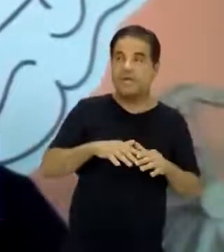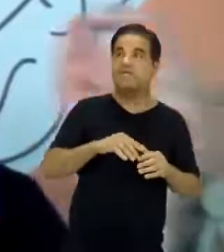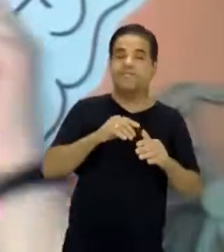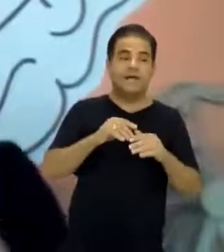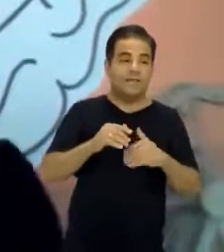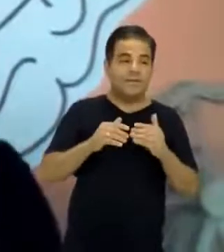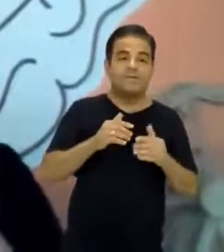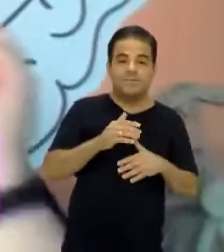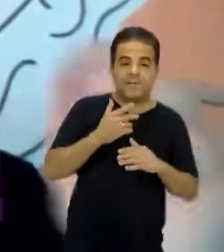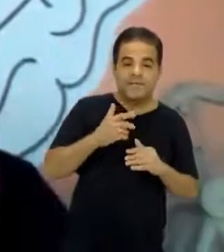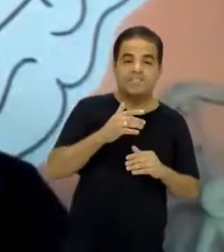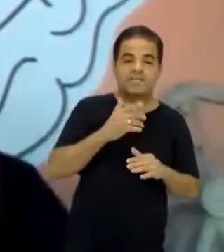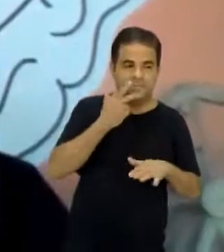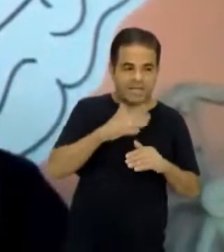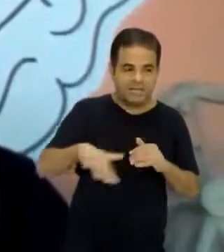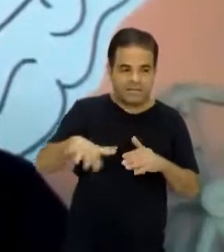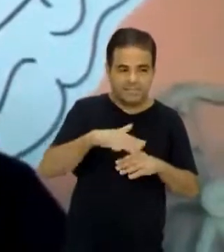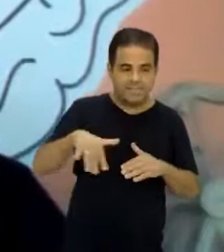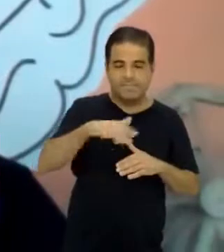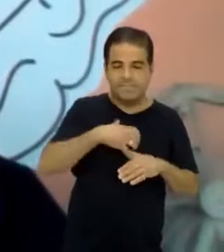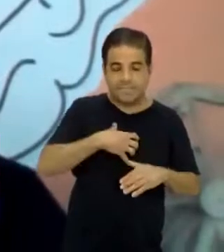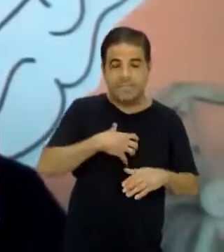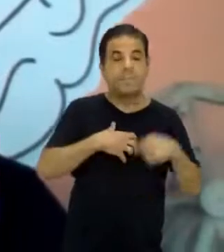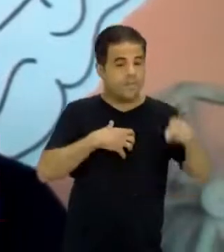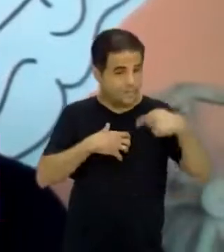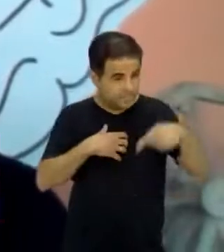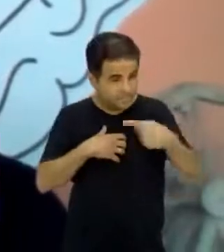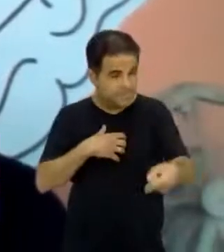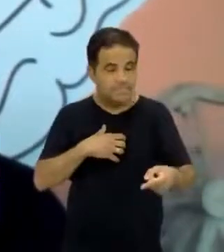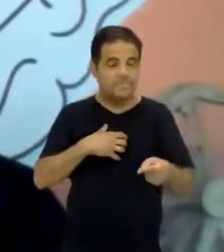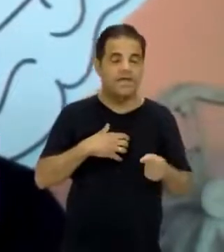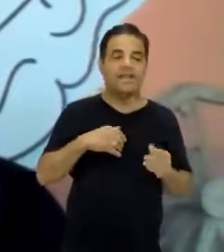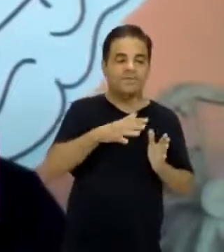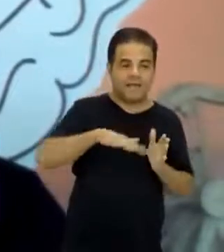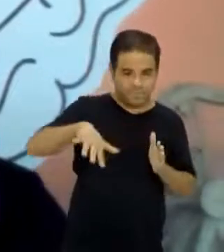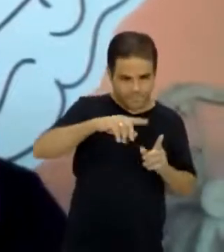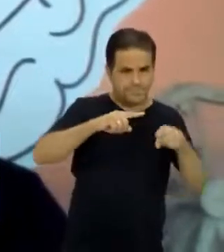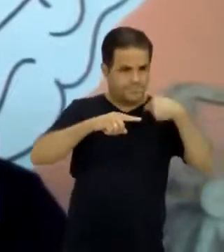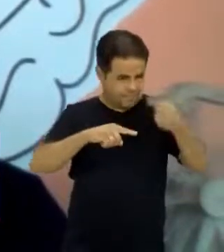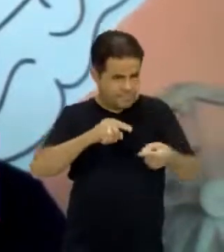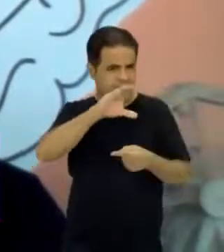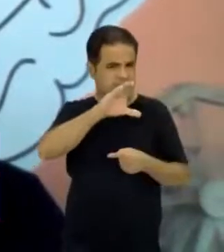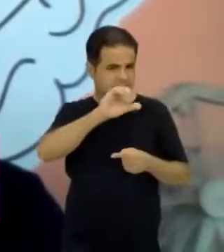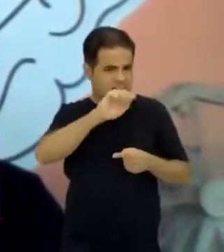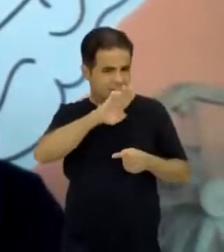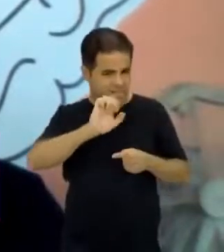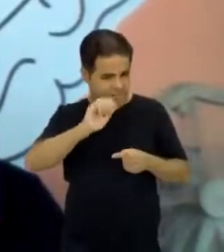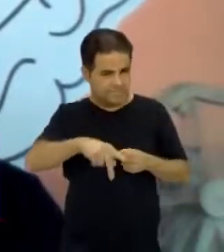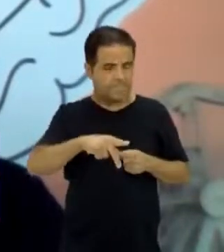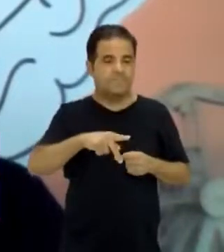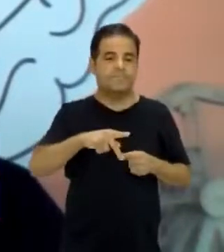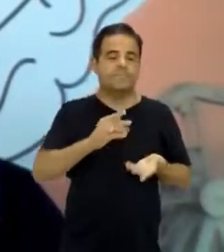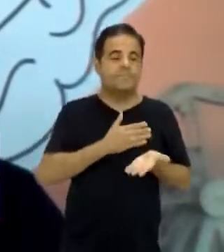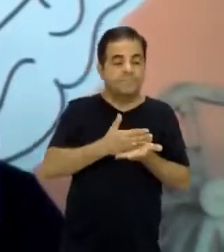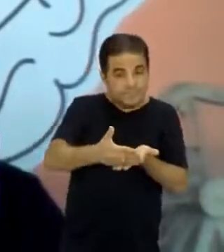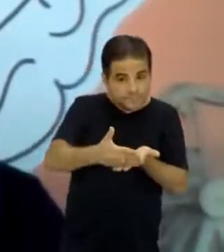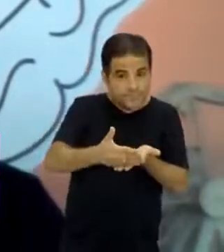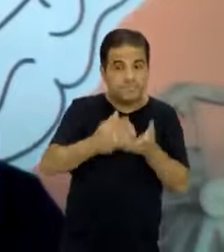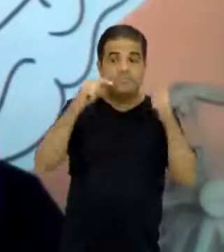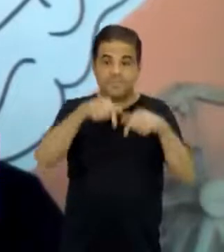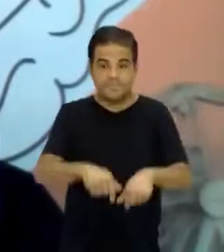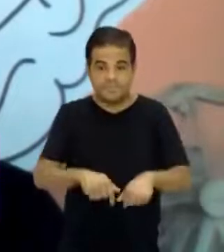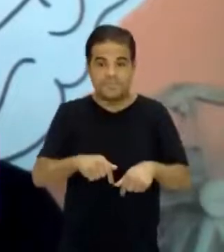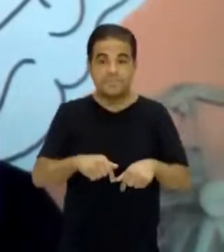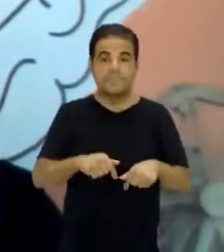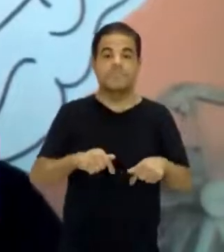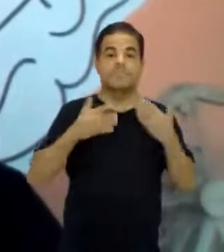em Sorocaba e logo mais teremos mais CIEBs que serão inaugurados. Aqui temos